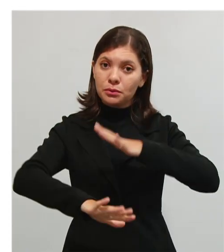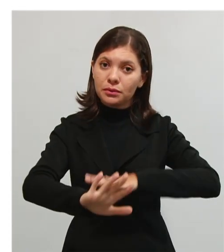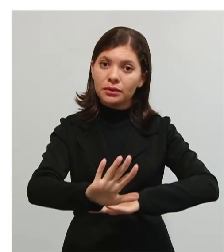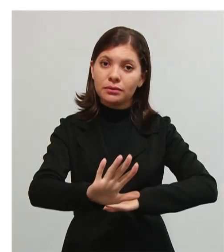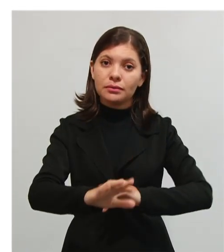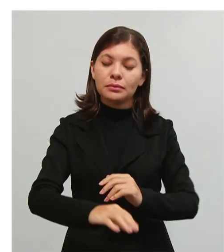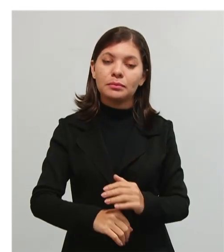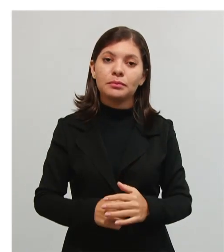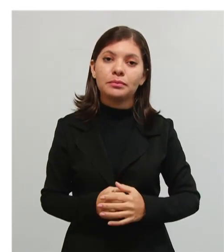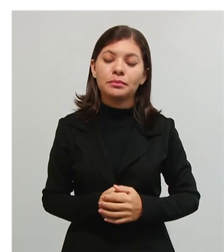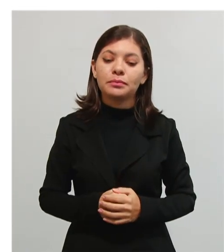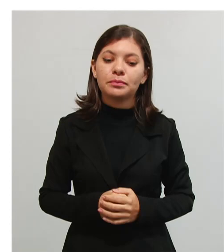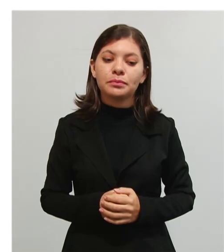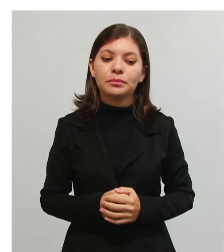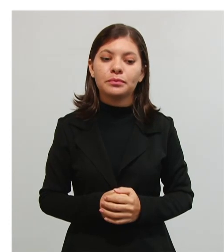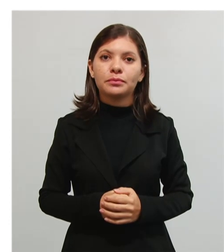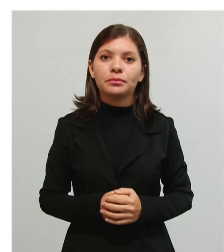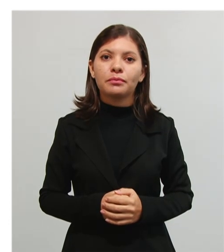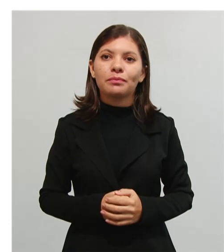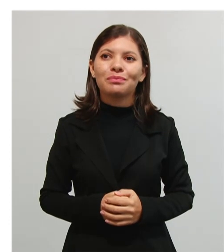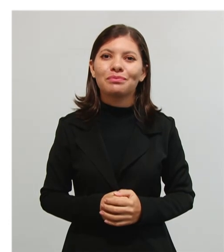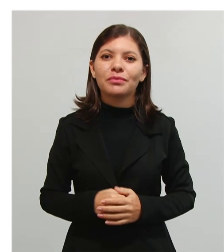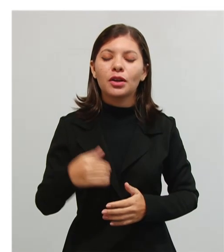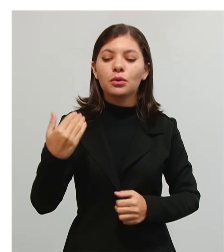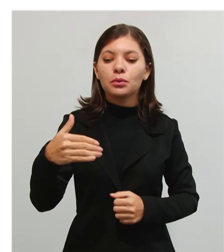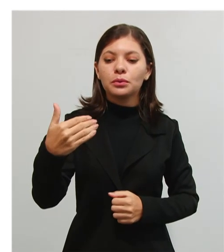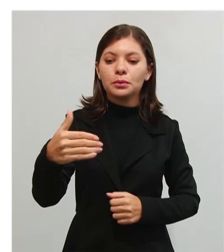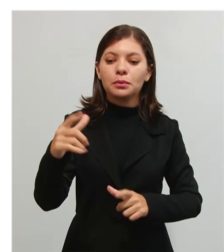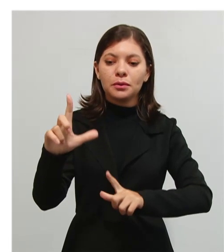isso. Tudo bem? Seguindo.